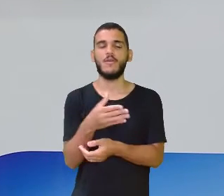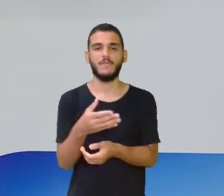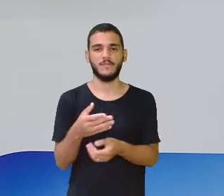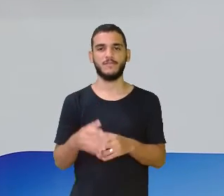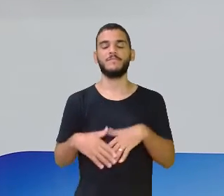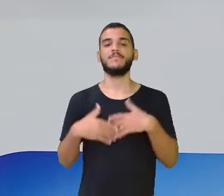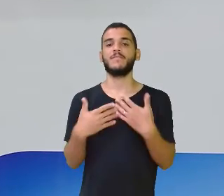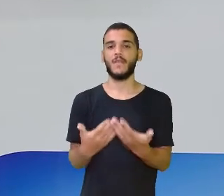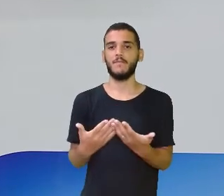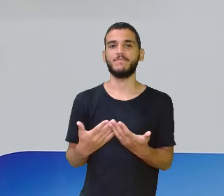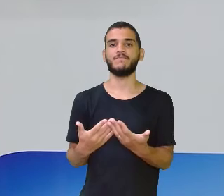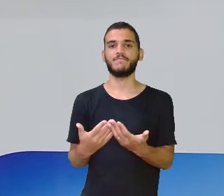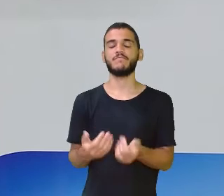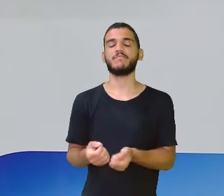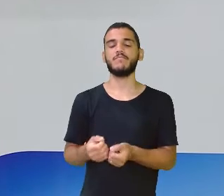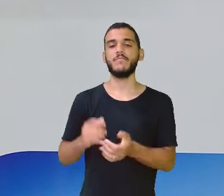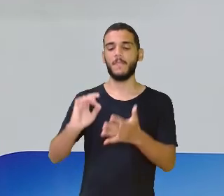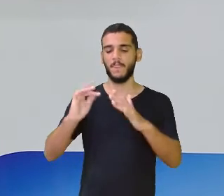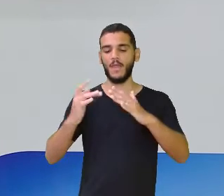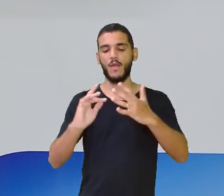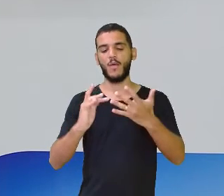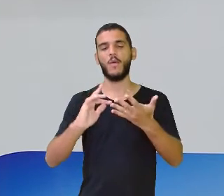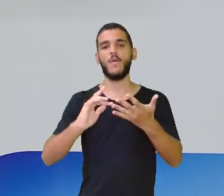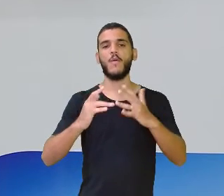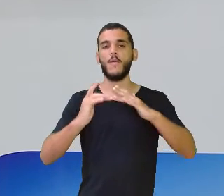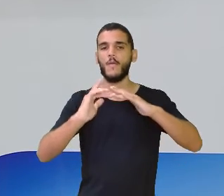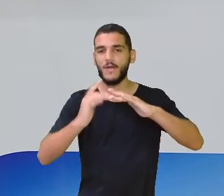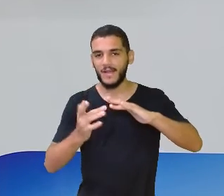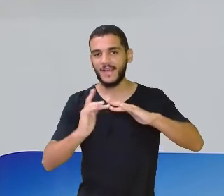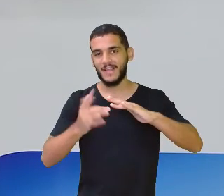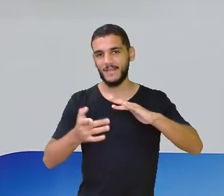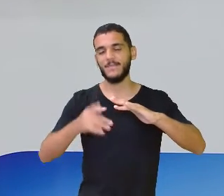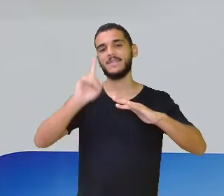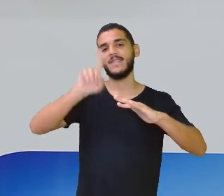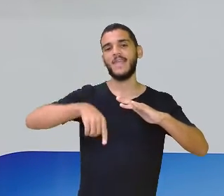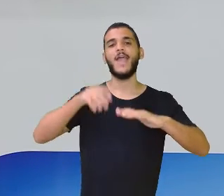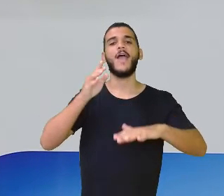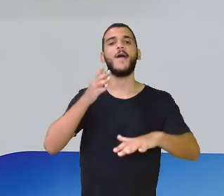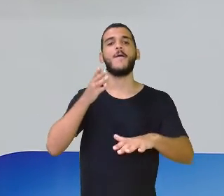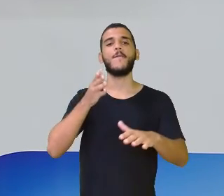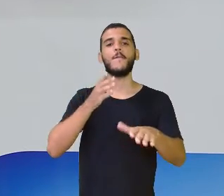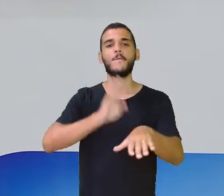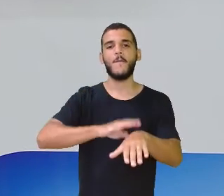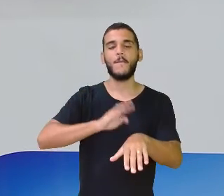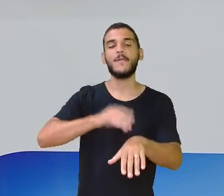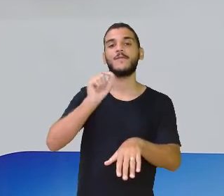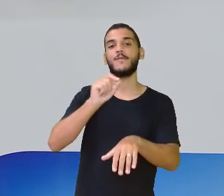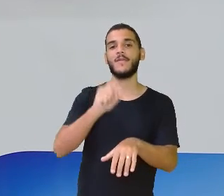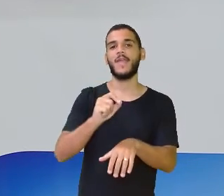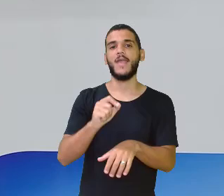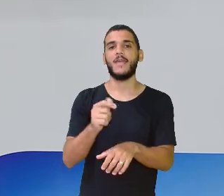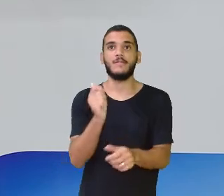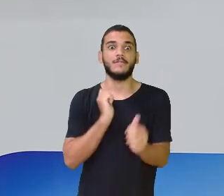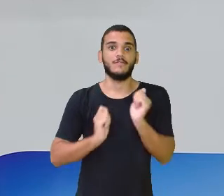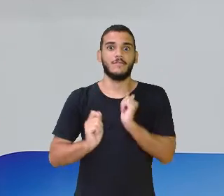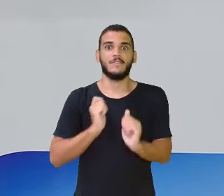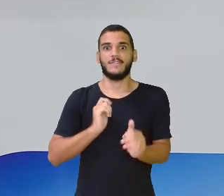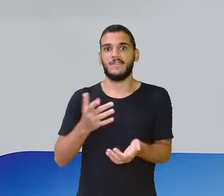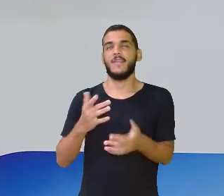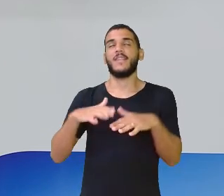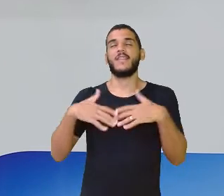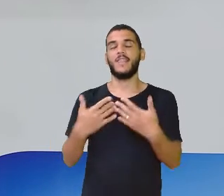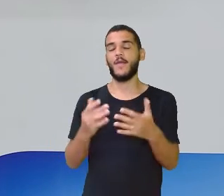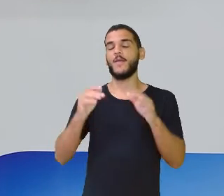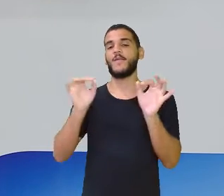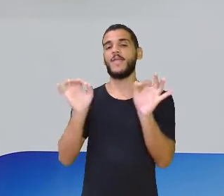suspense que você fica, o que será que vai acontecer? E o desfecho, que é a conclusão, é quando acaba, é justamente